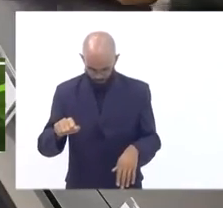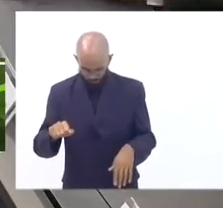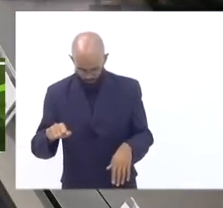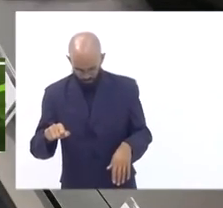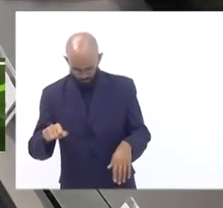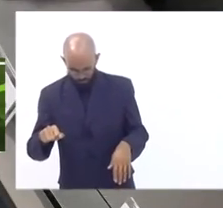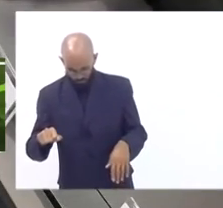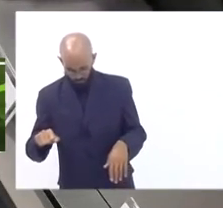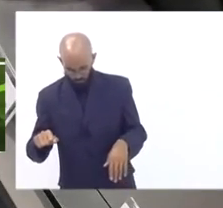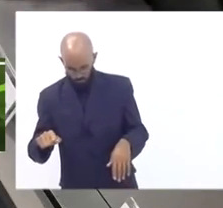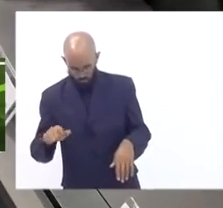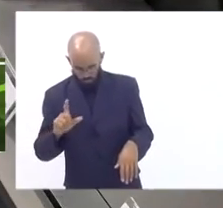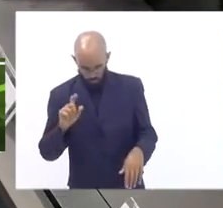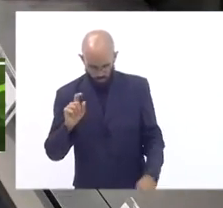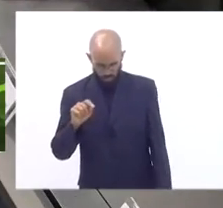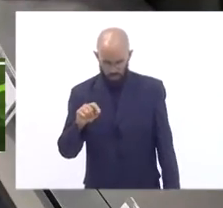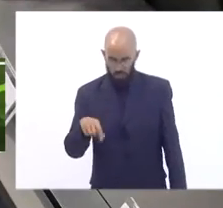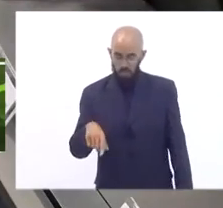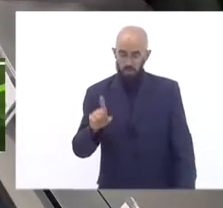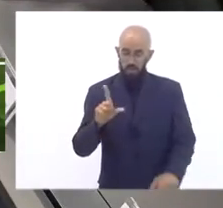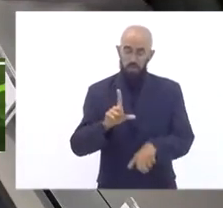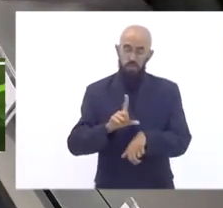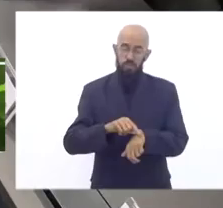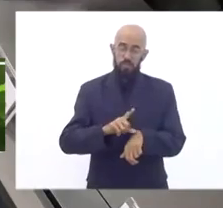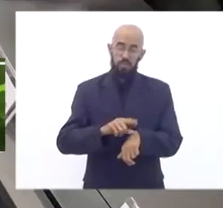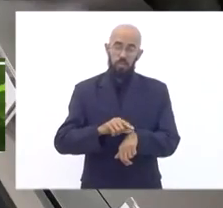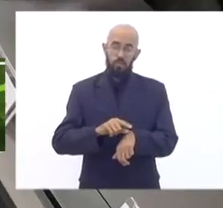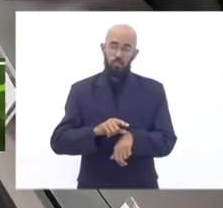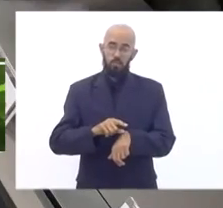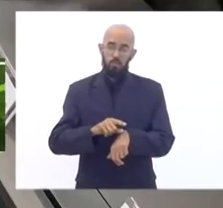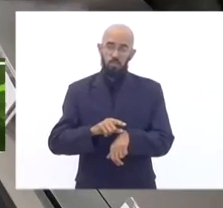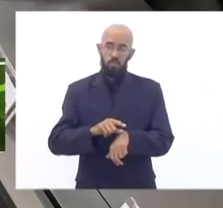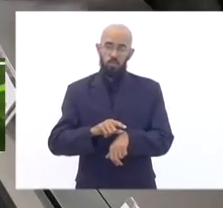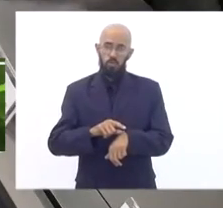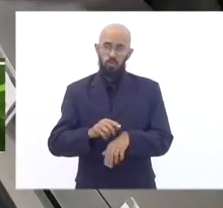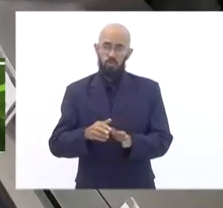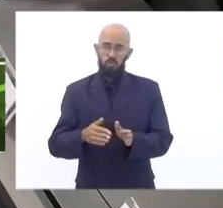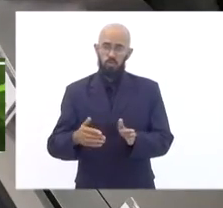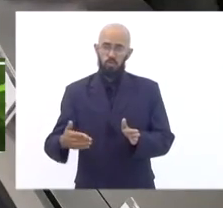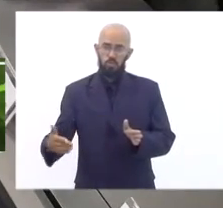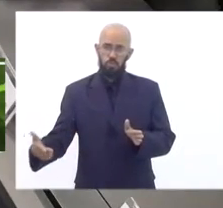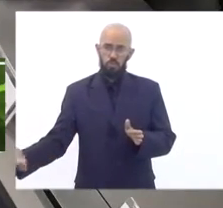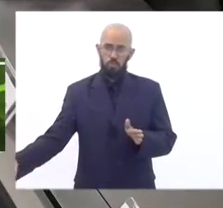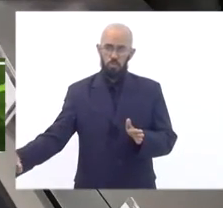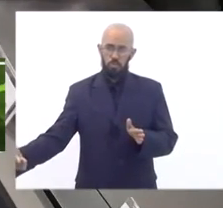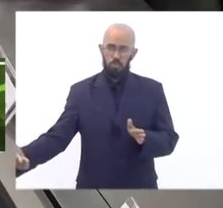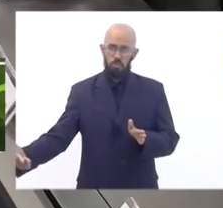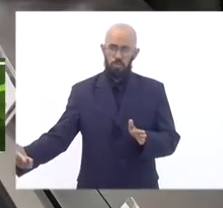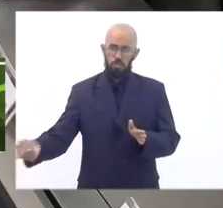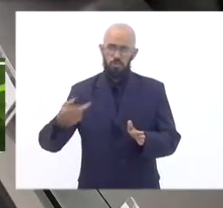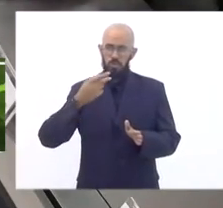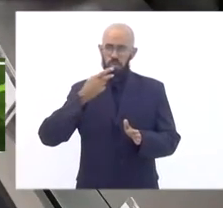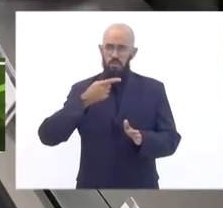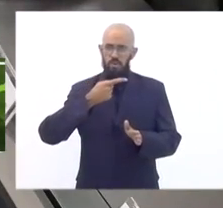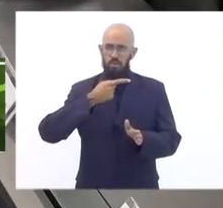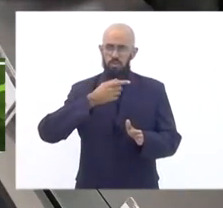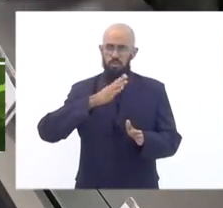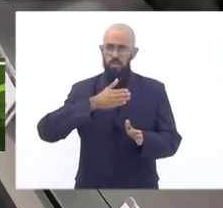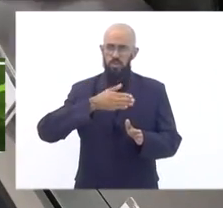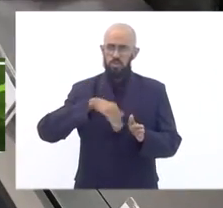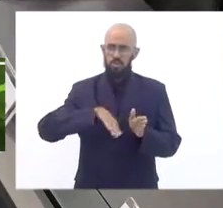essa ideia, esse tempo cronológico. Porque a senhora disse que a senhora já estava